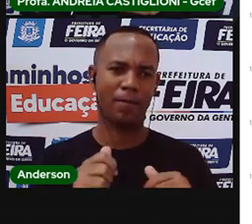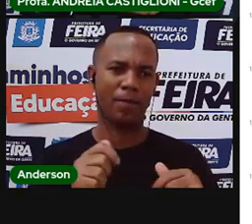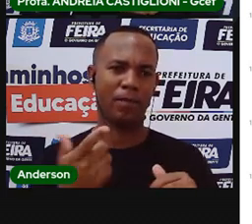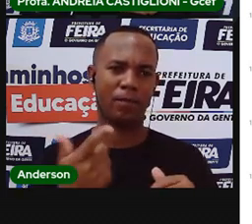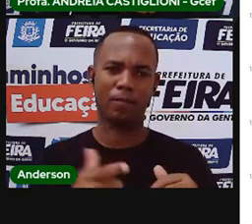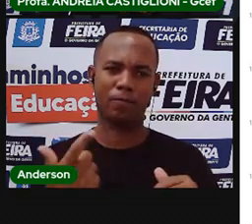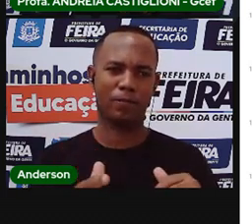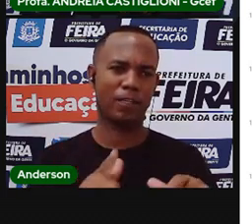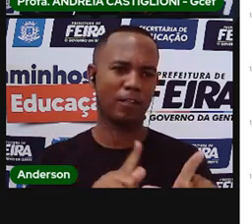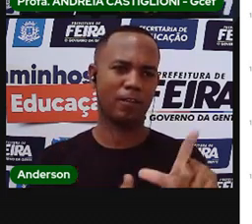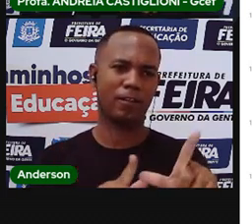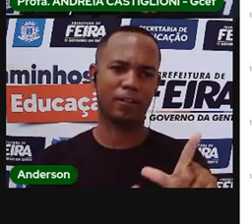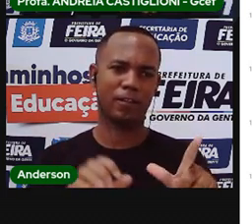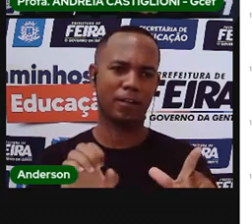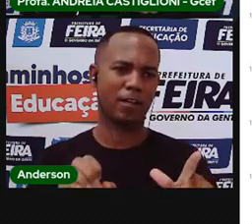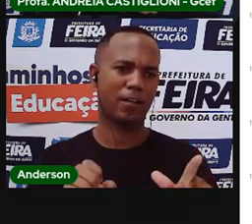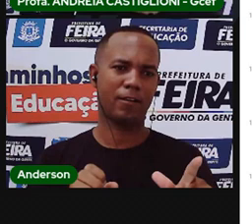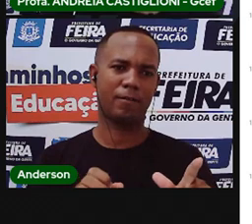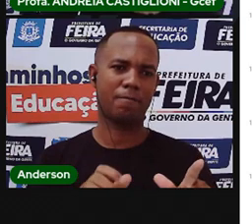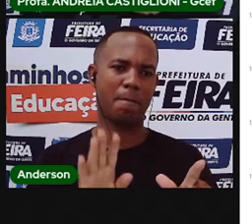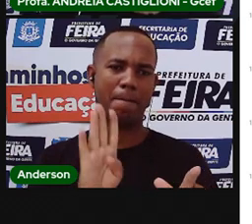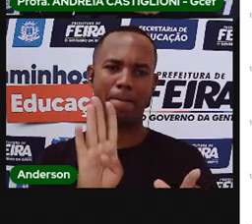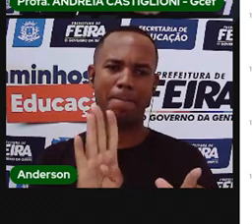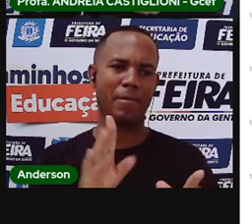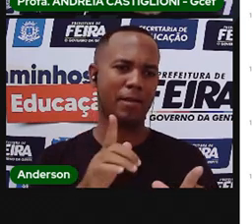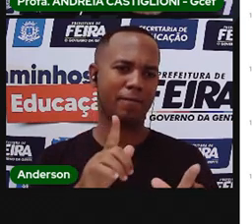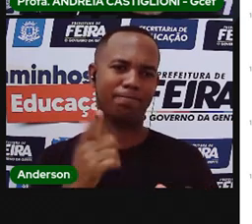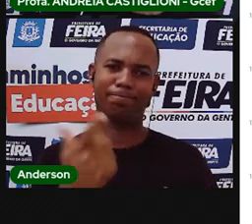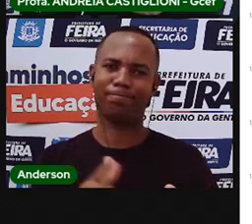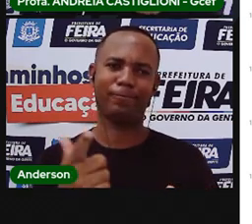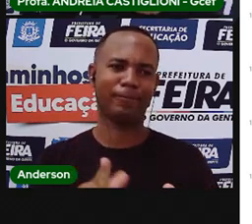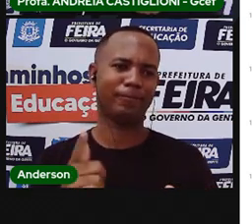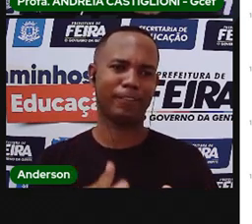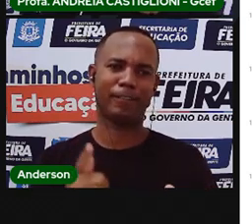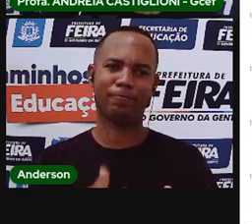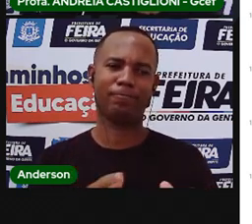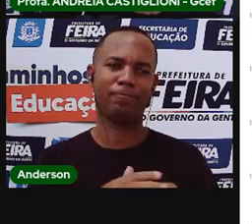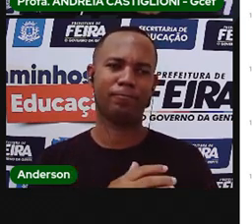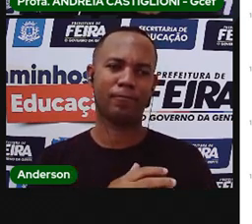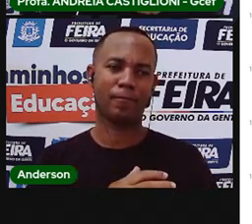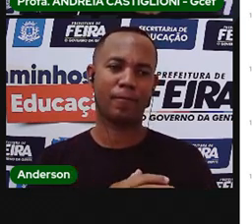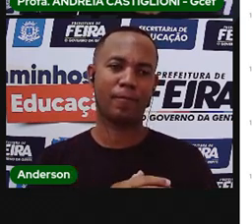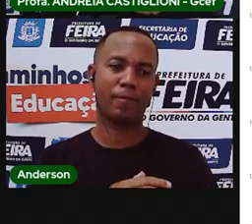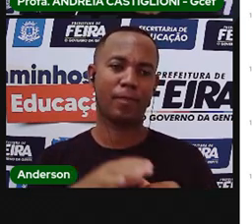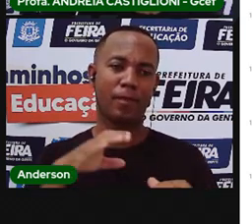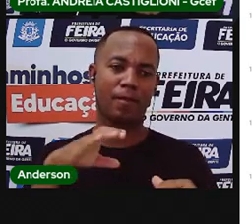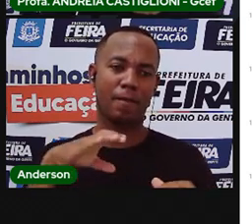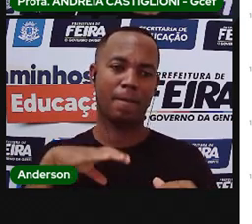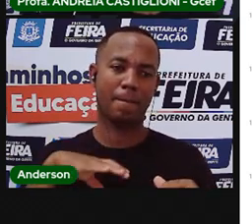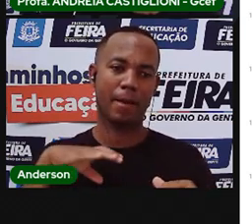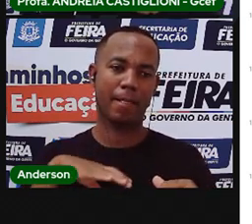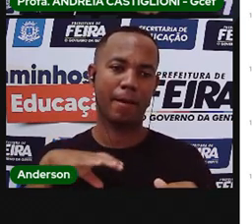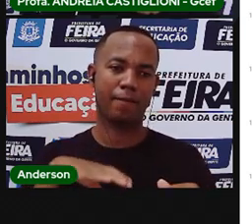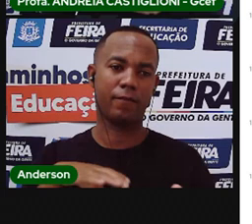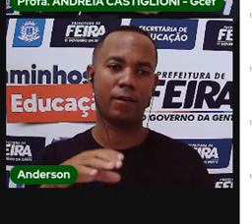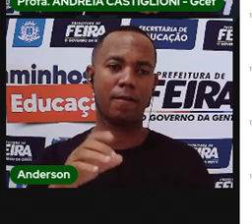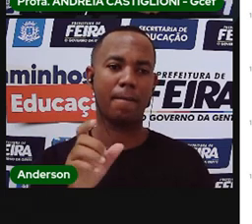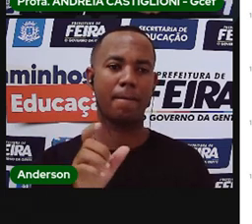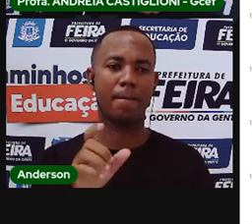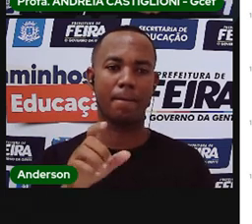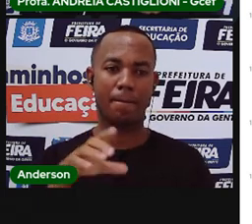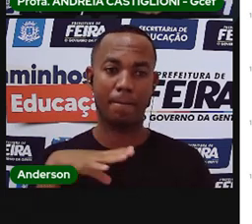Outras letras, gente. B, não tem letra B. A palavra é em português, tá? Não é em inglês.